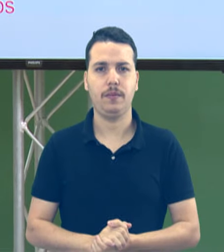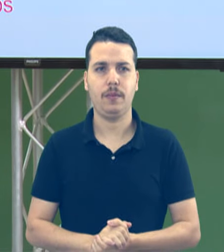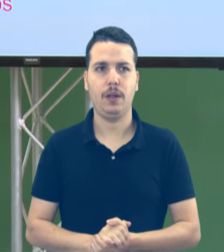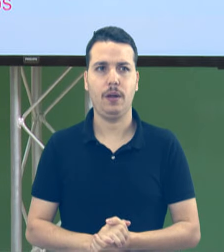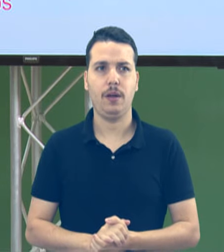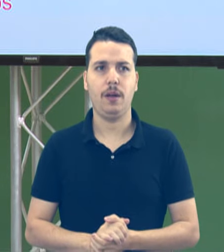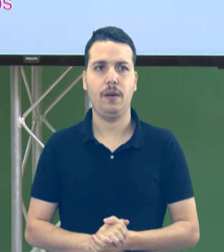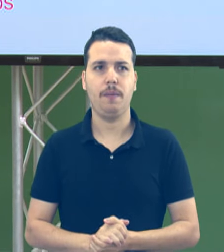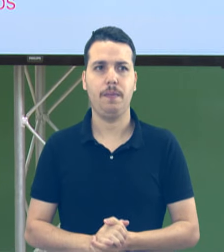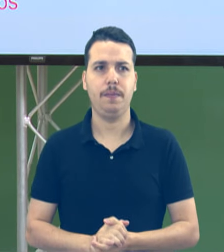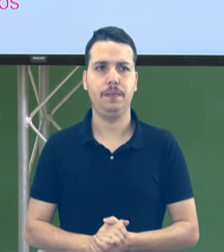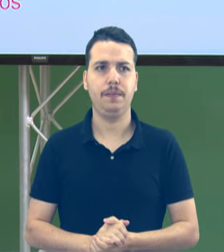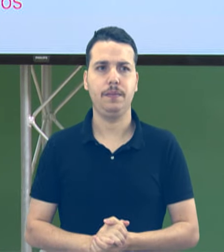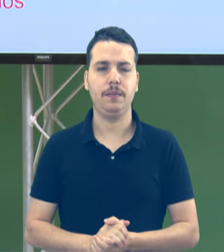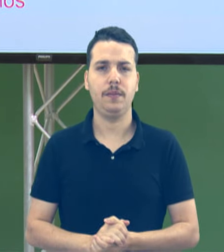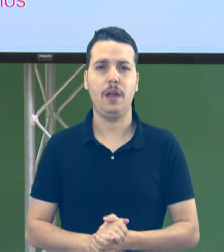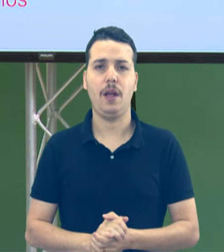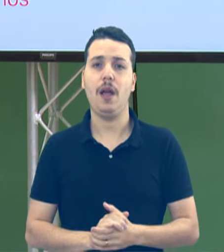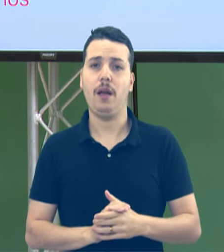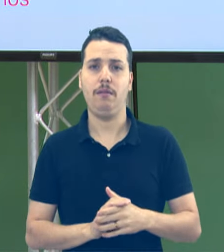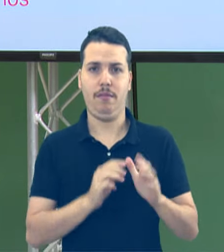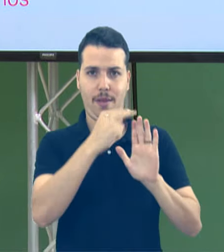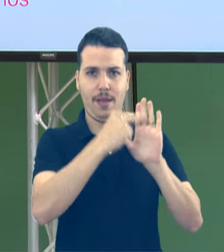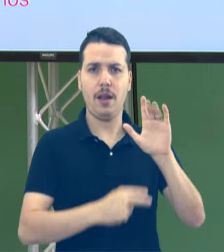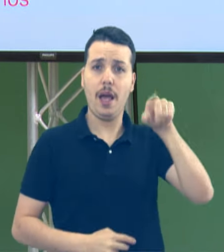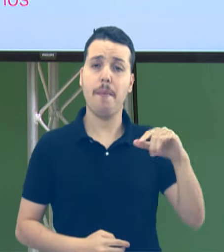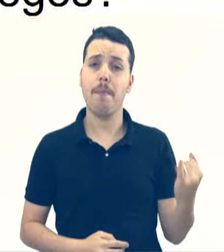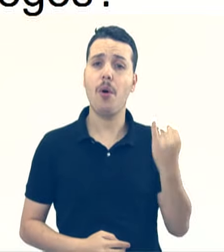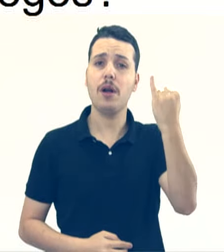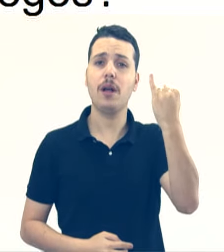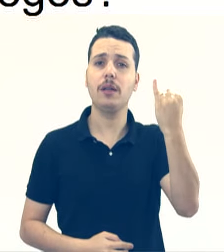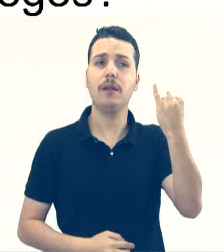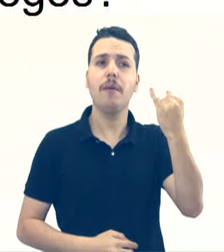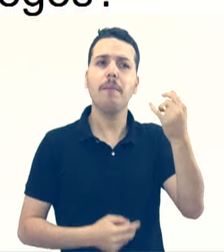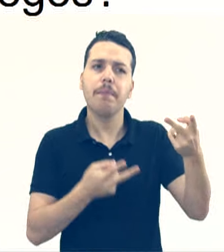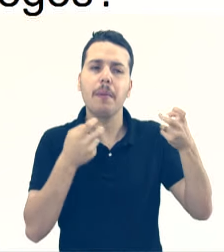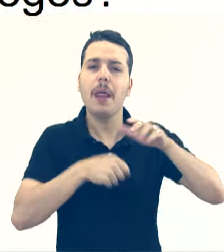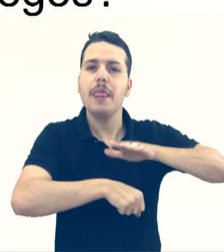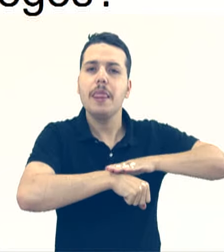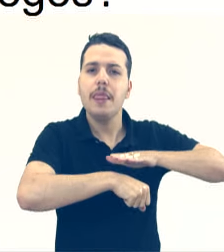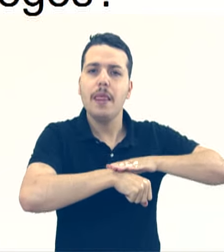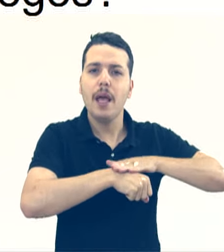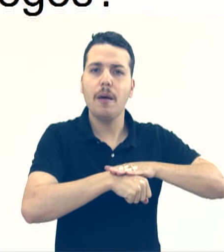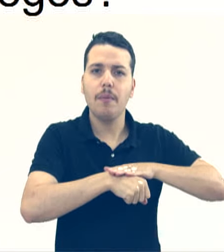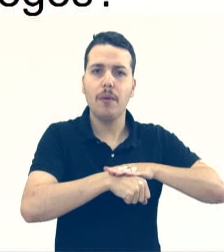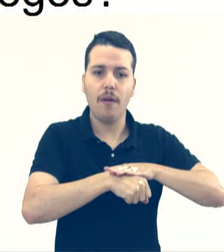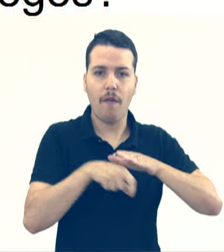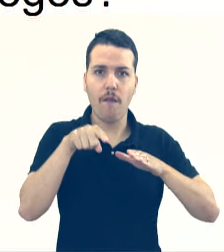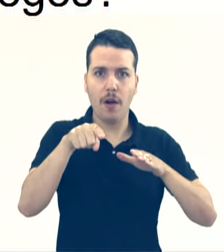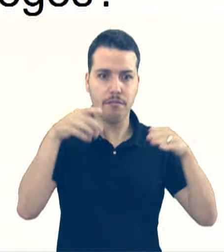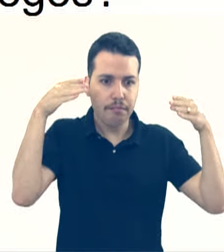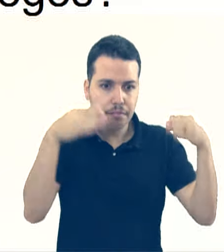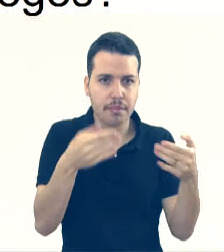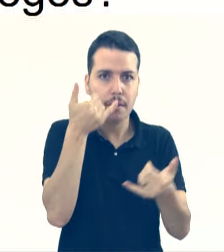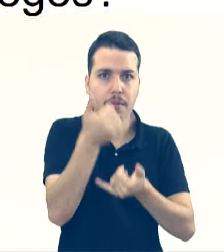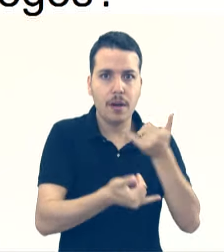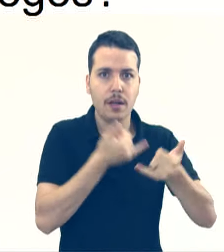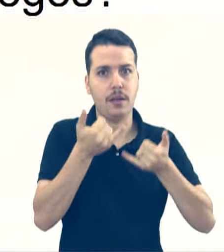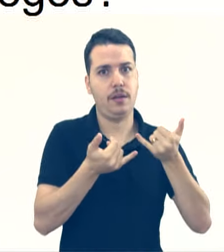importante verificar o tempo que se passa uno delante de la pantalla de los videojuegos, ou seja,